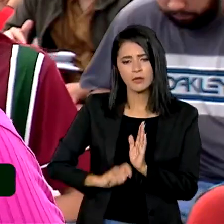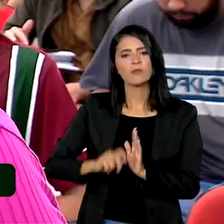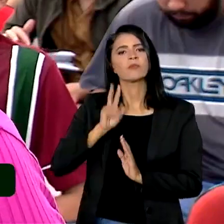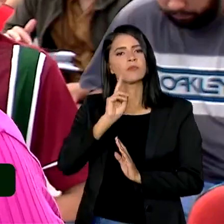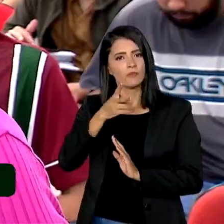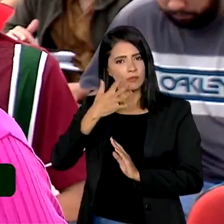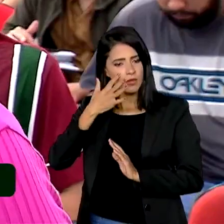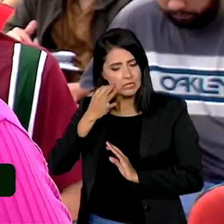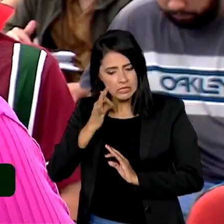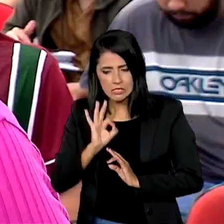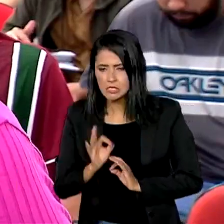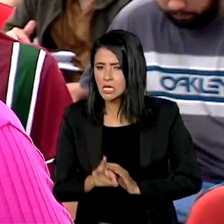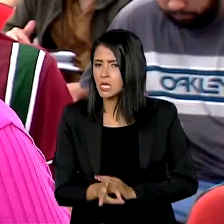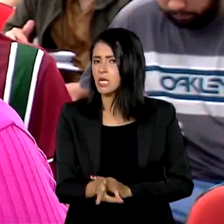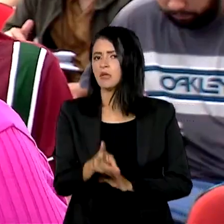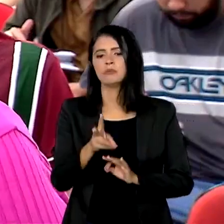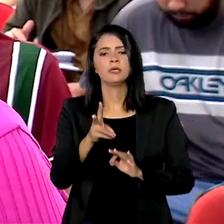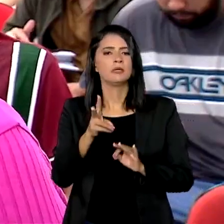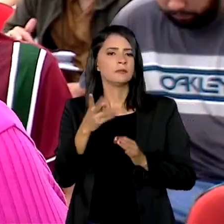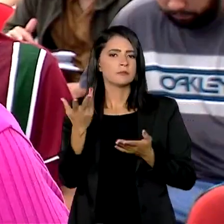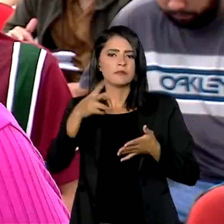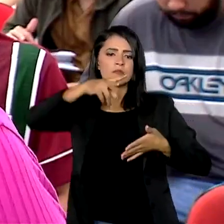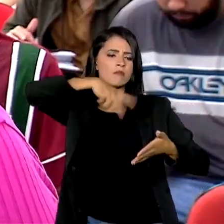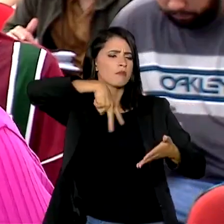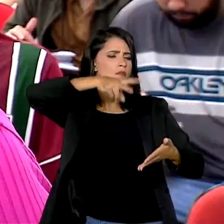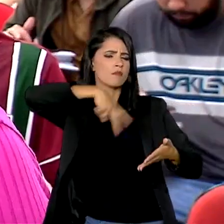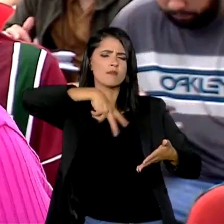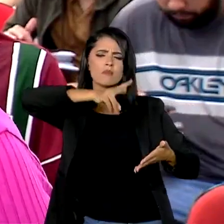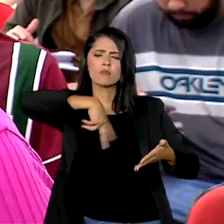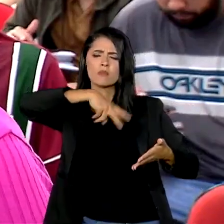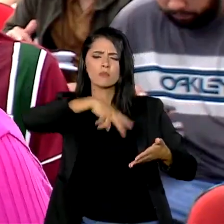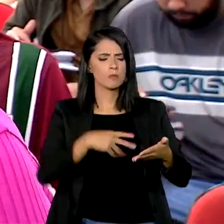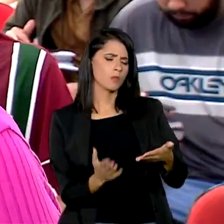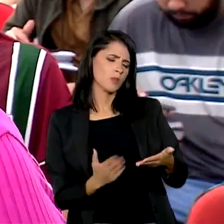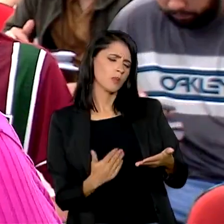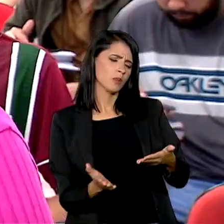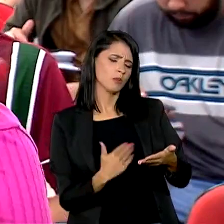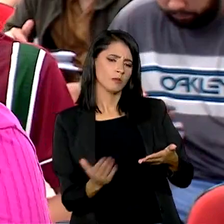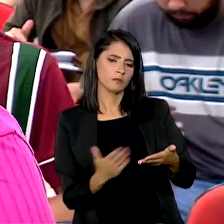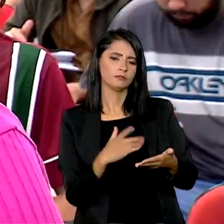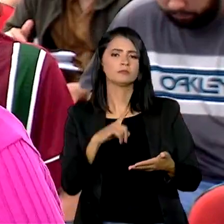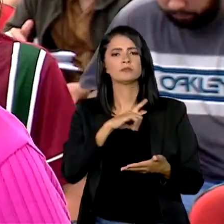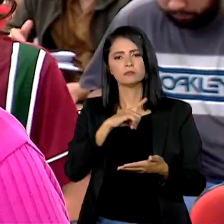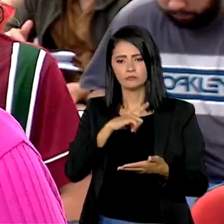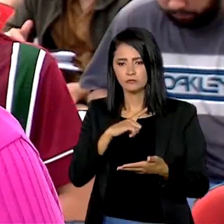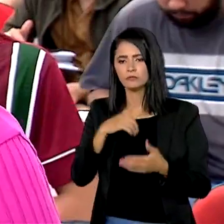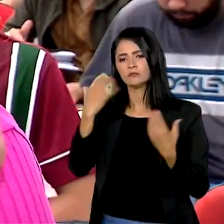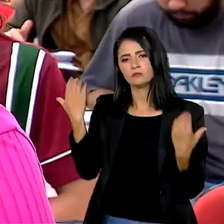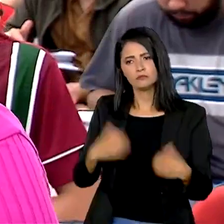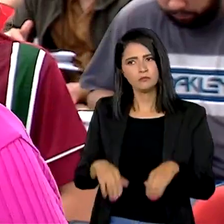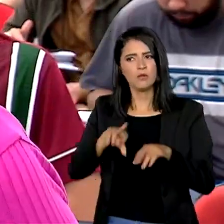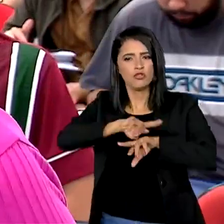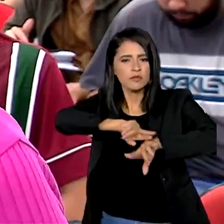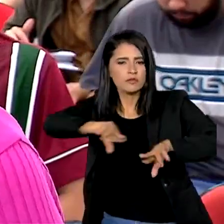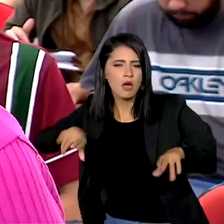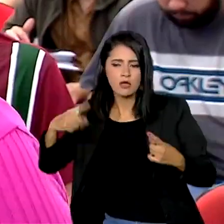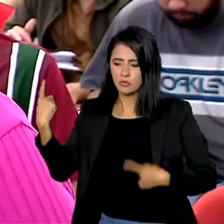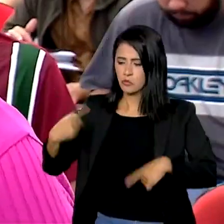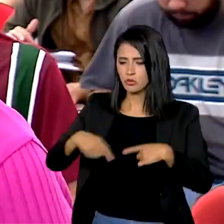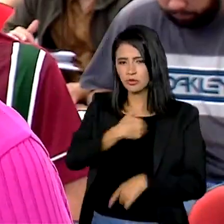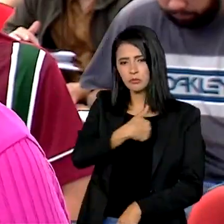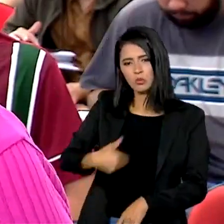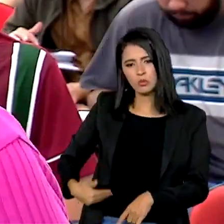manter a constância e ler bastante. Nós temos um concurso que trabalha bem a diversidade, políticas